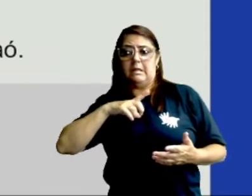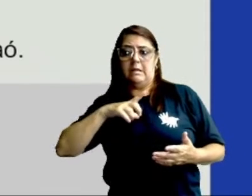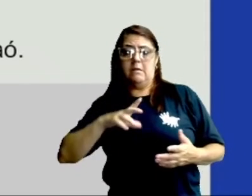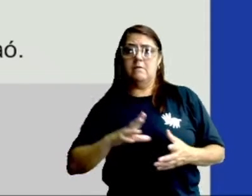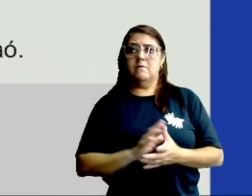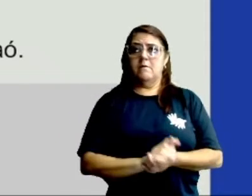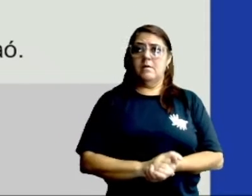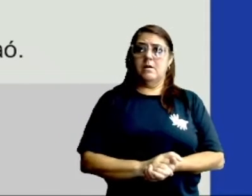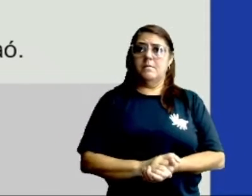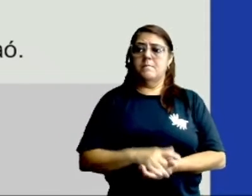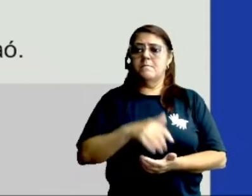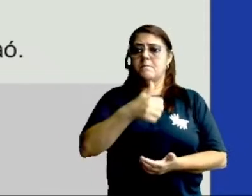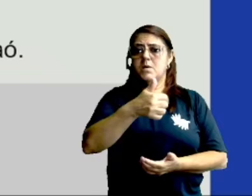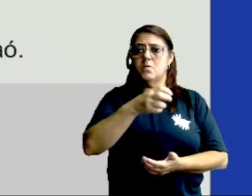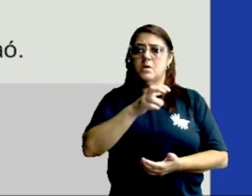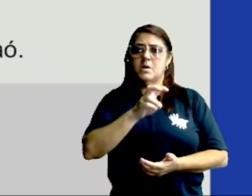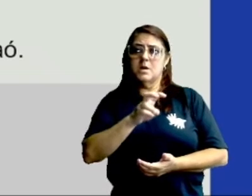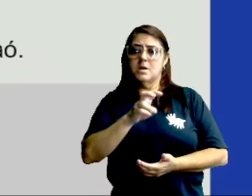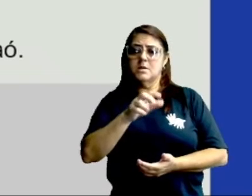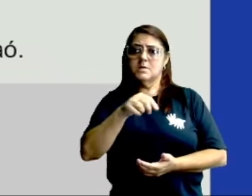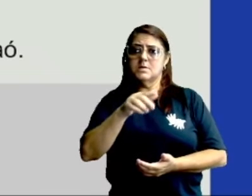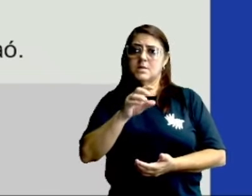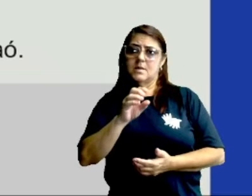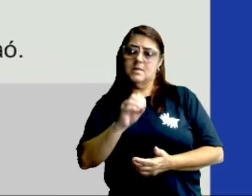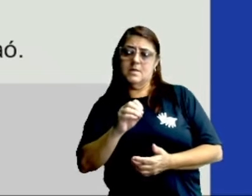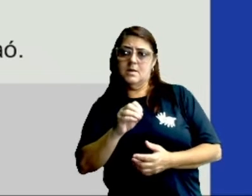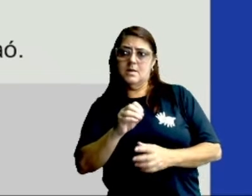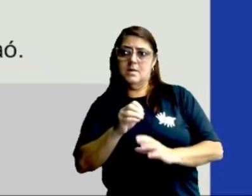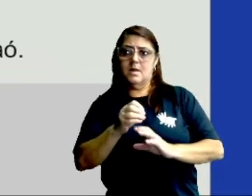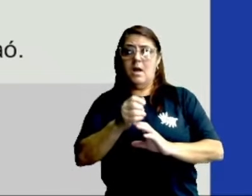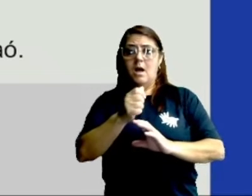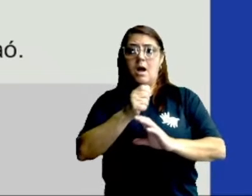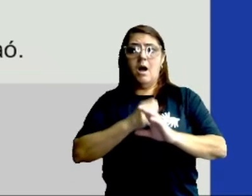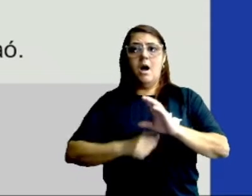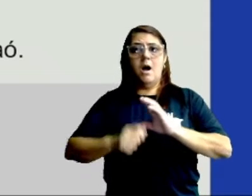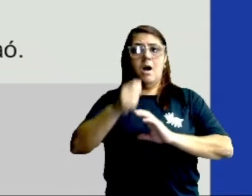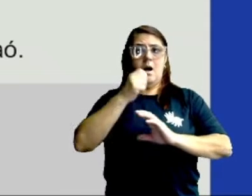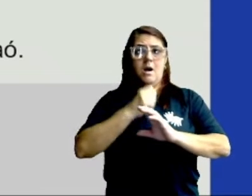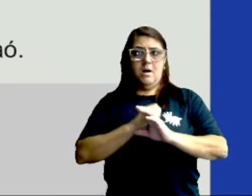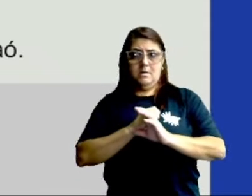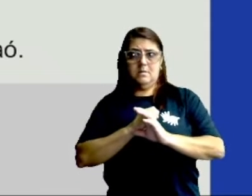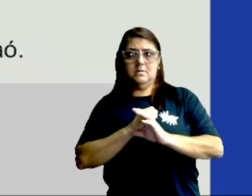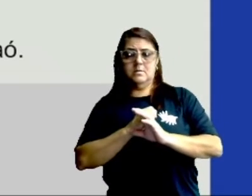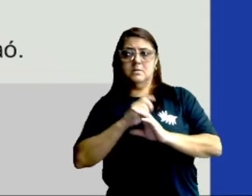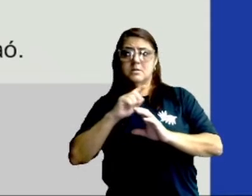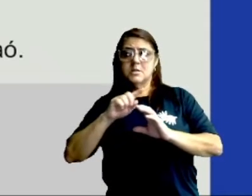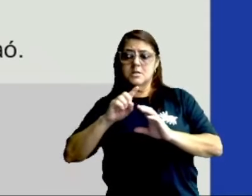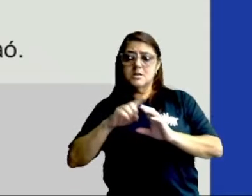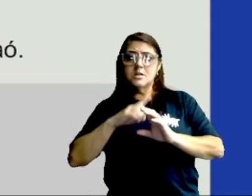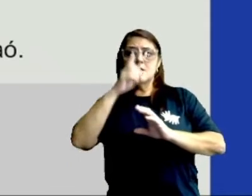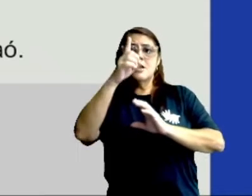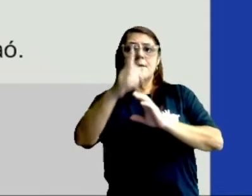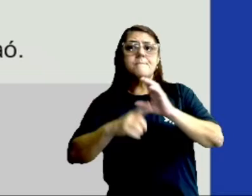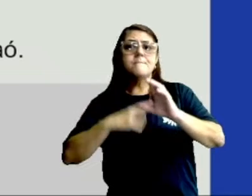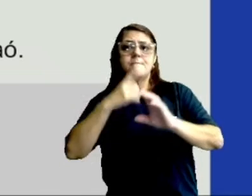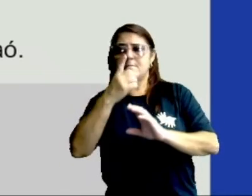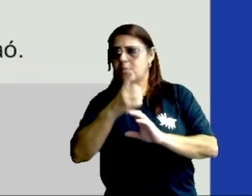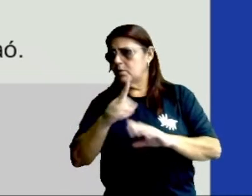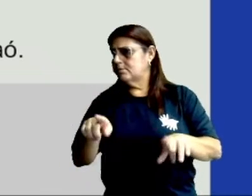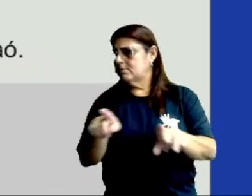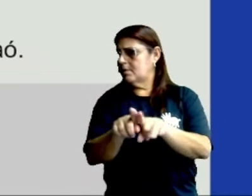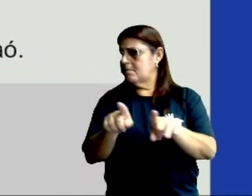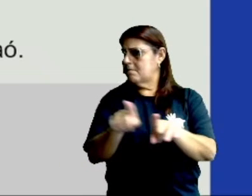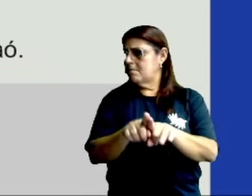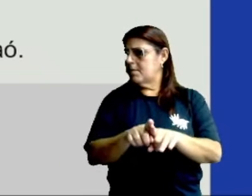maior extensão tô entre 1570 antes de Cristo m69 antes de Cristo os faróis desse período aí eles